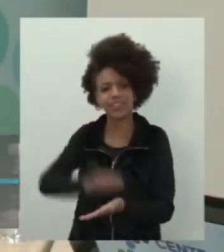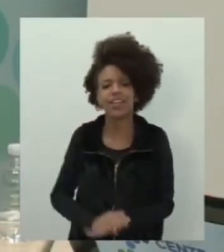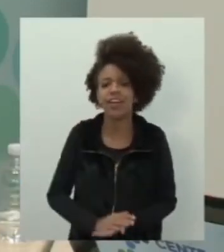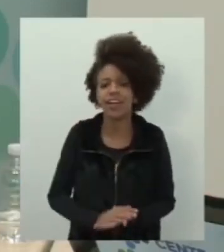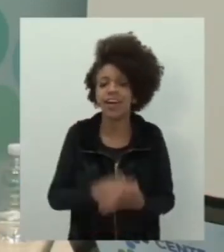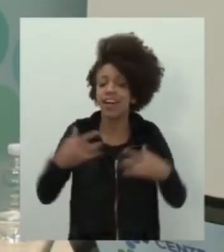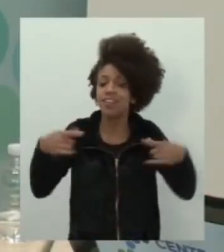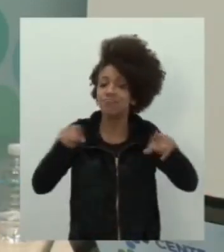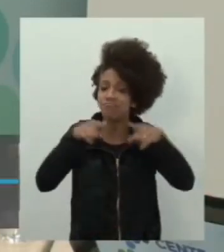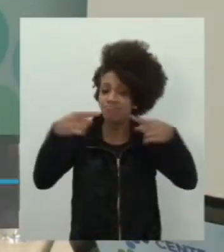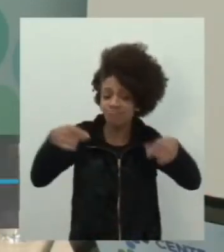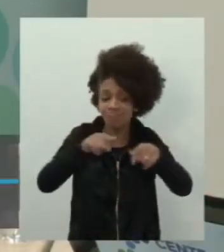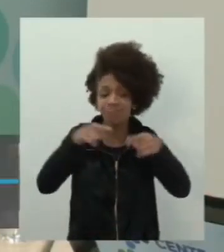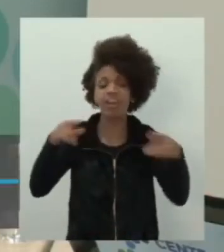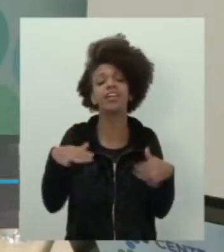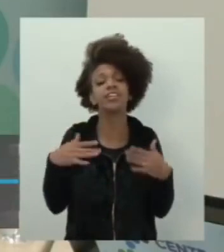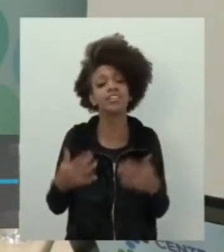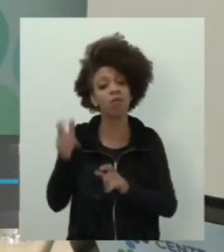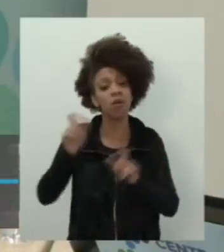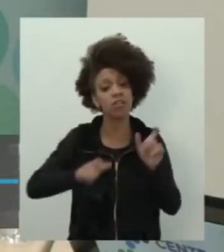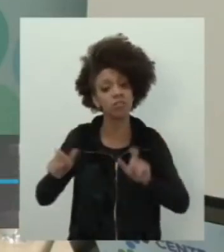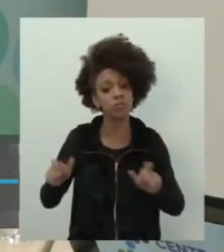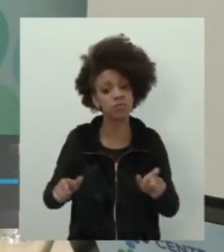tocadas. Então, se as pessoas